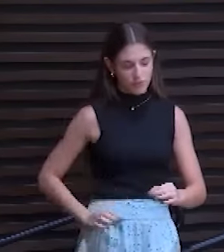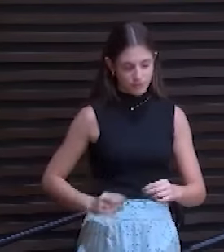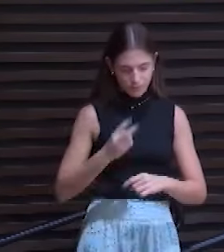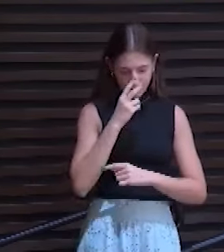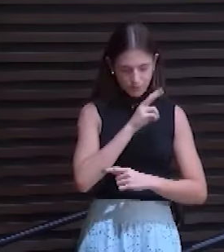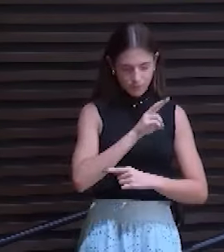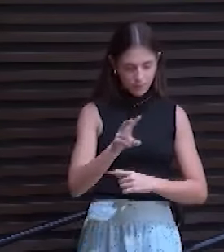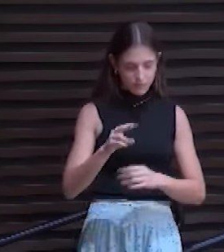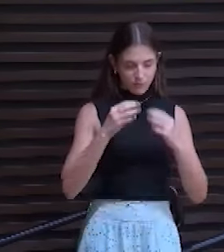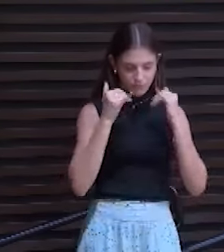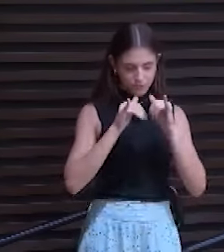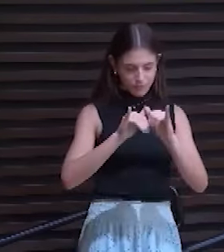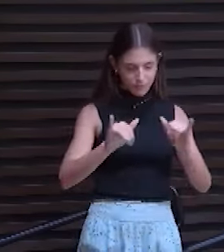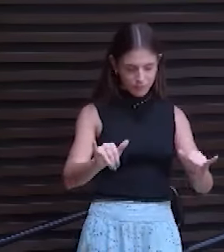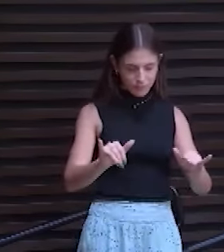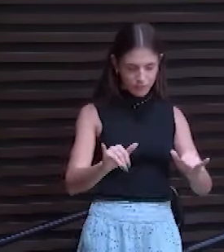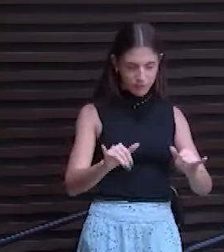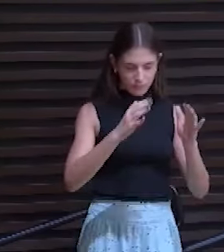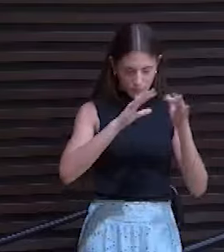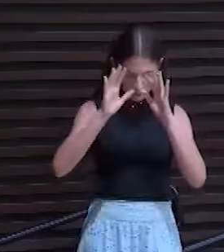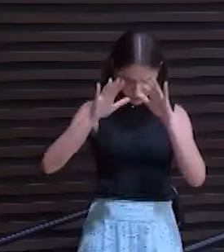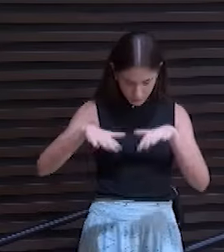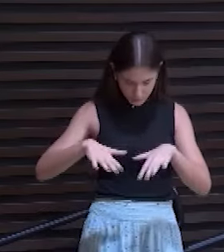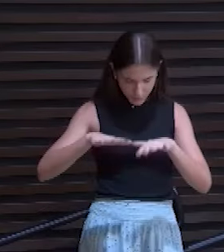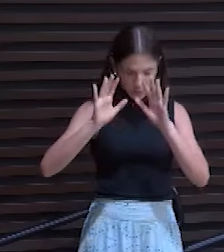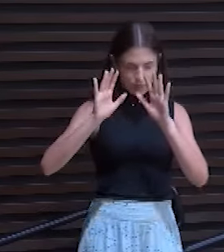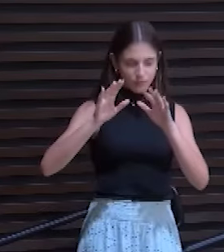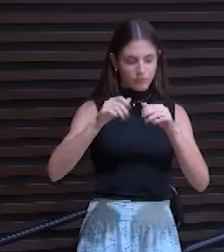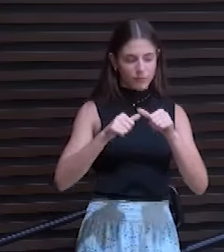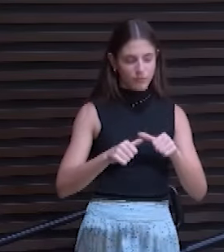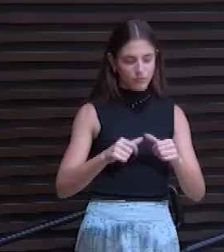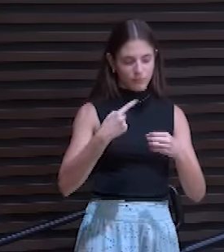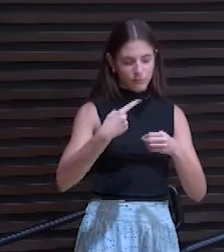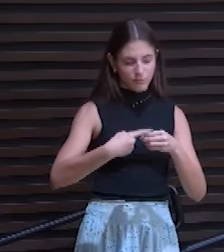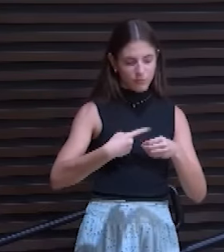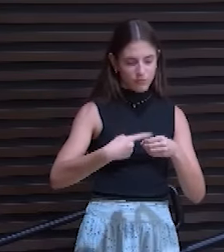seja proclamada e seja adorada, Pai. Nessa